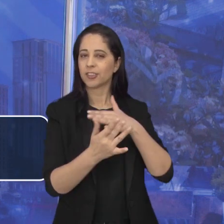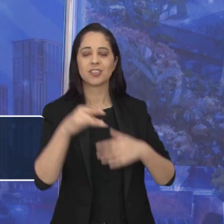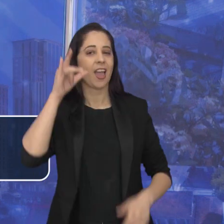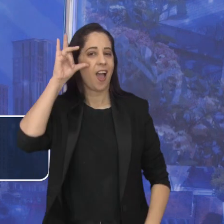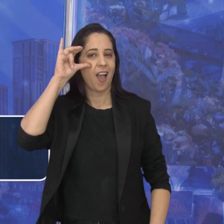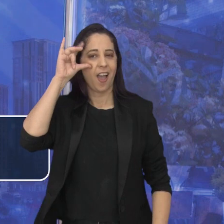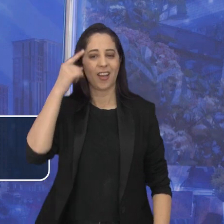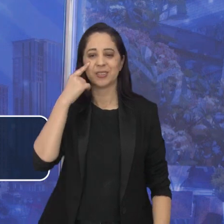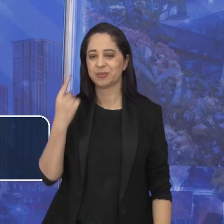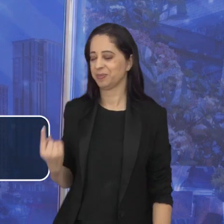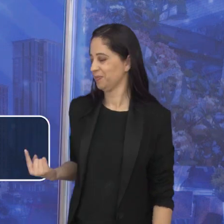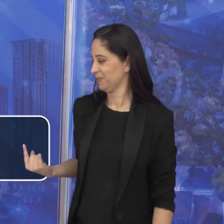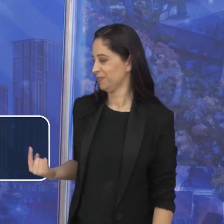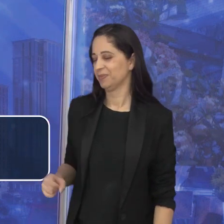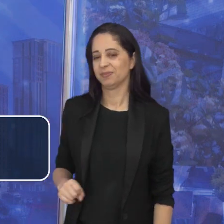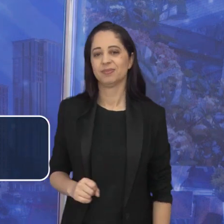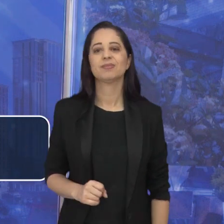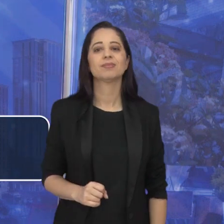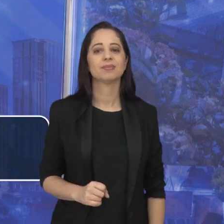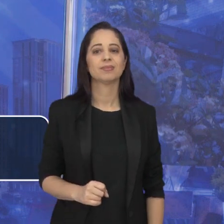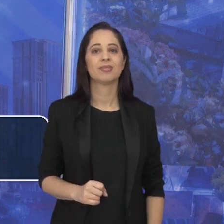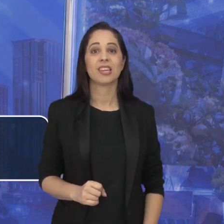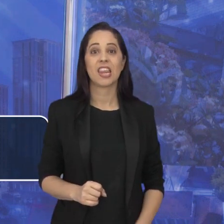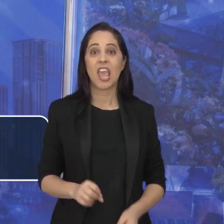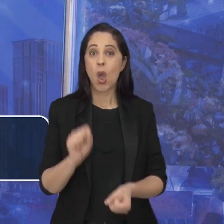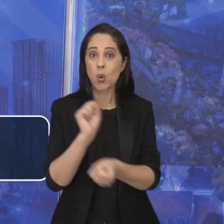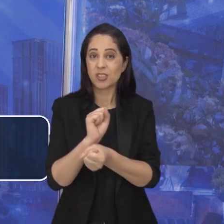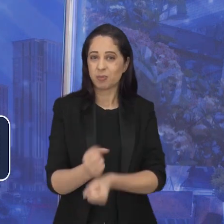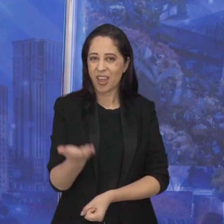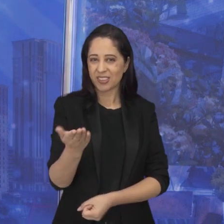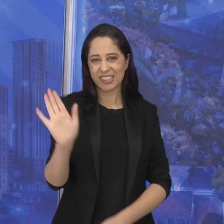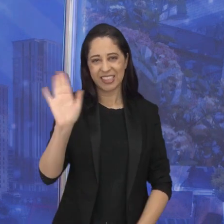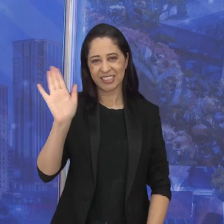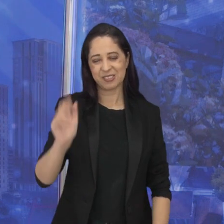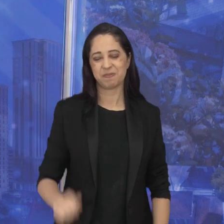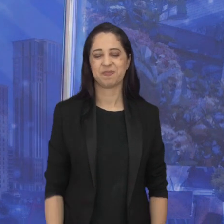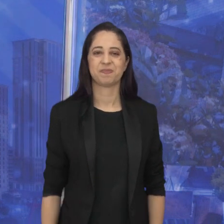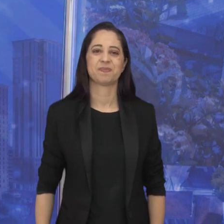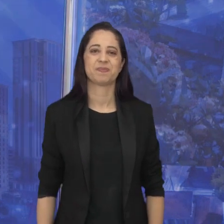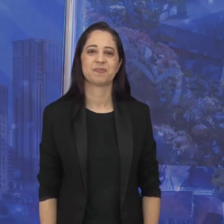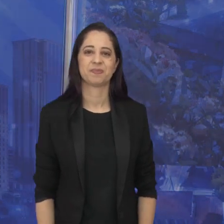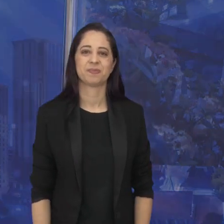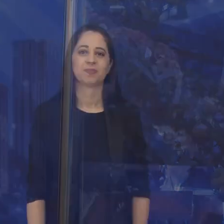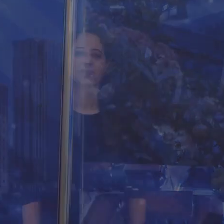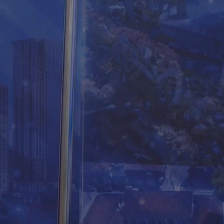nas redes sociais, @TV Câmara SJC. Te espero no próximo programa. Até lá.